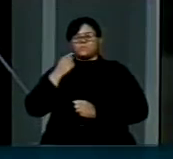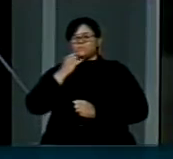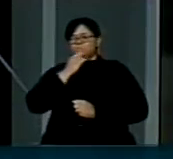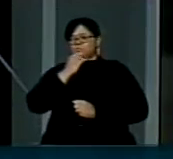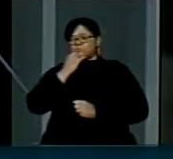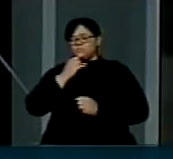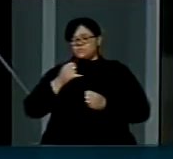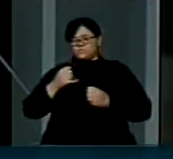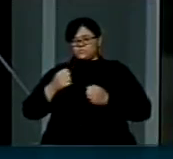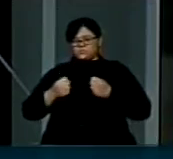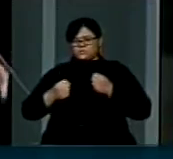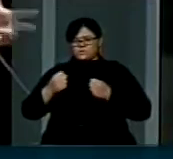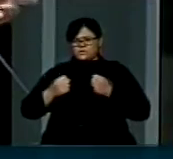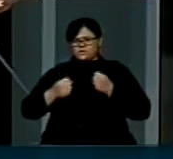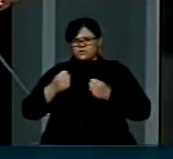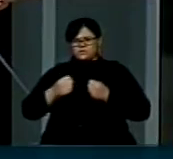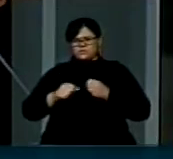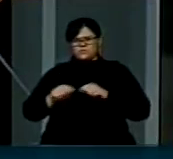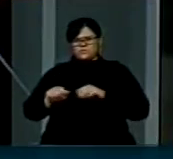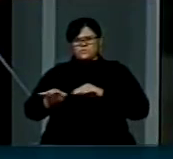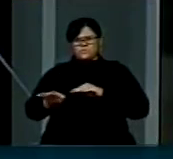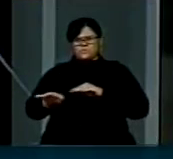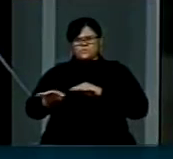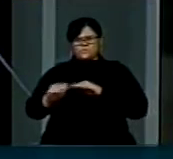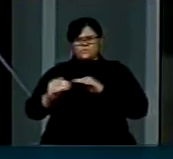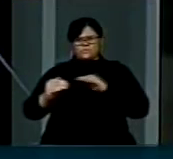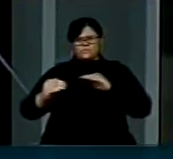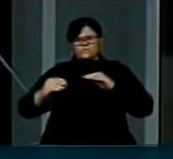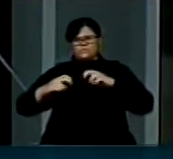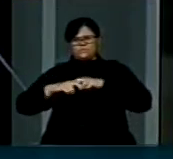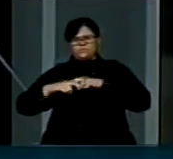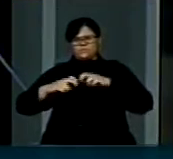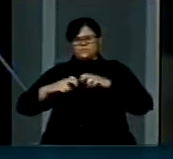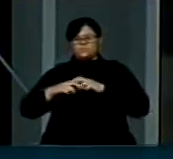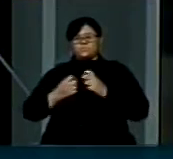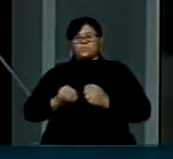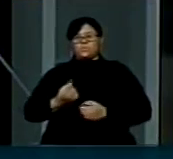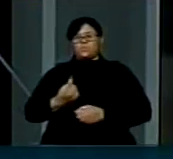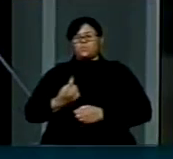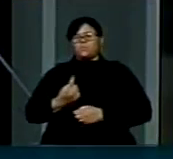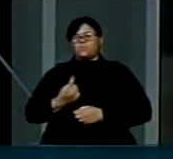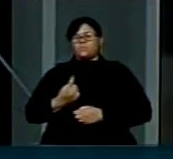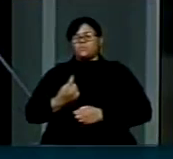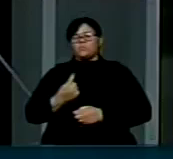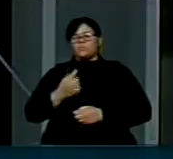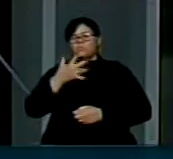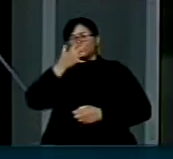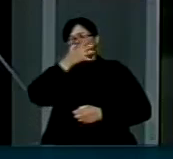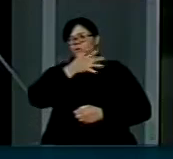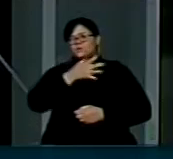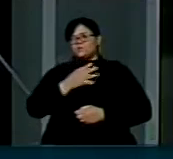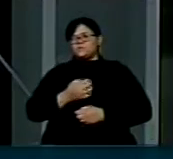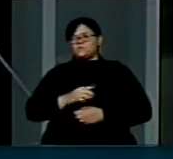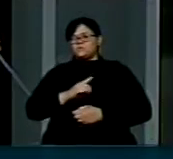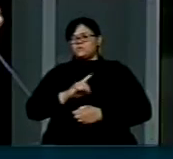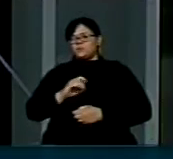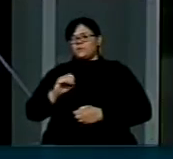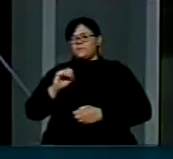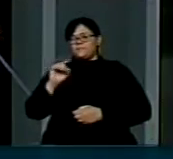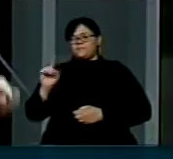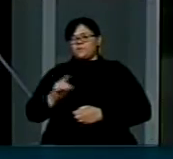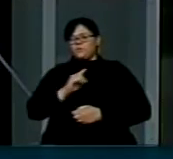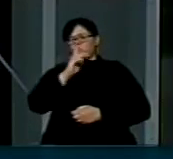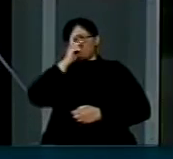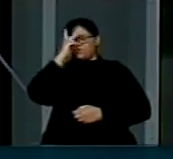exemplo, os números da violência, nós estamos falando de quase 100 mil pessoas que morrem